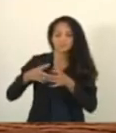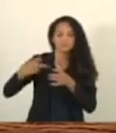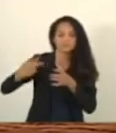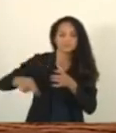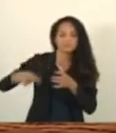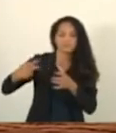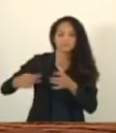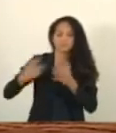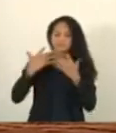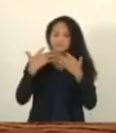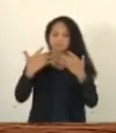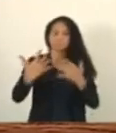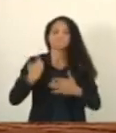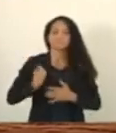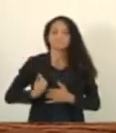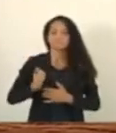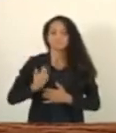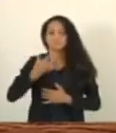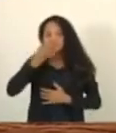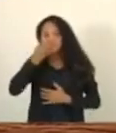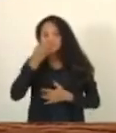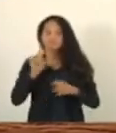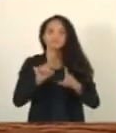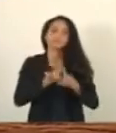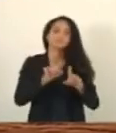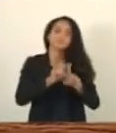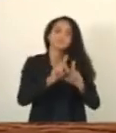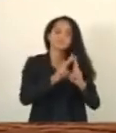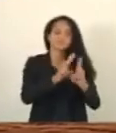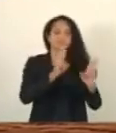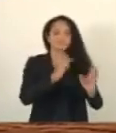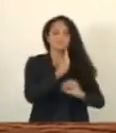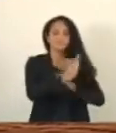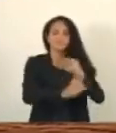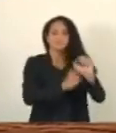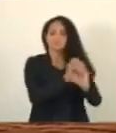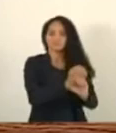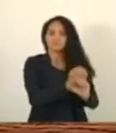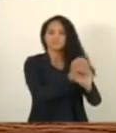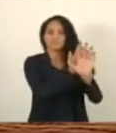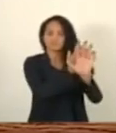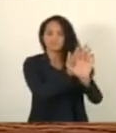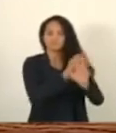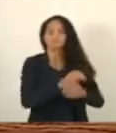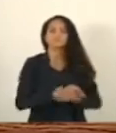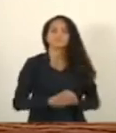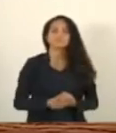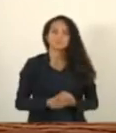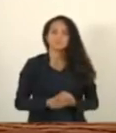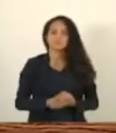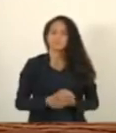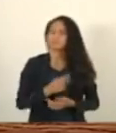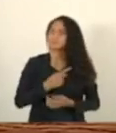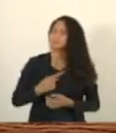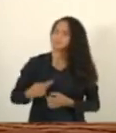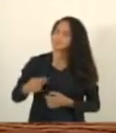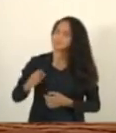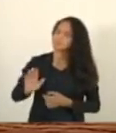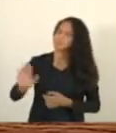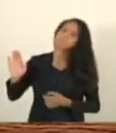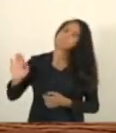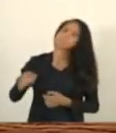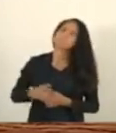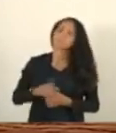na plenária presencial e também os deputados que estão na plenária virtual. Senhor presidente,